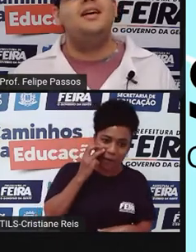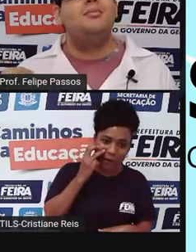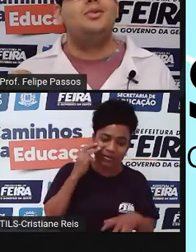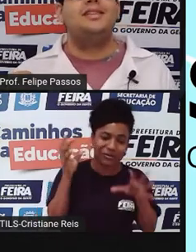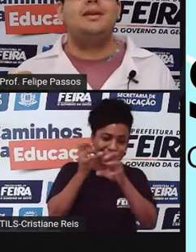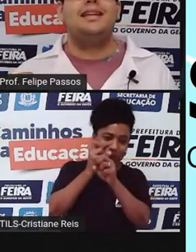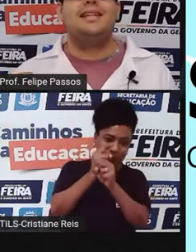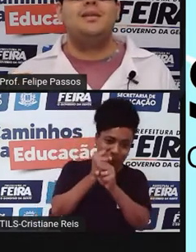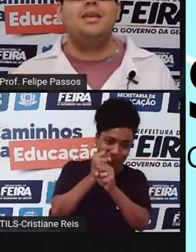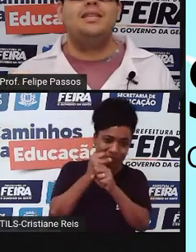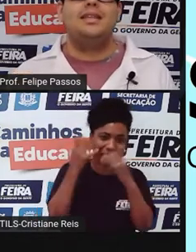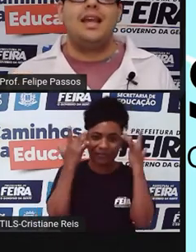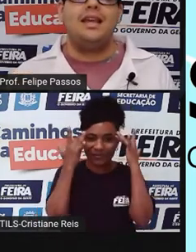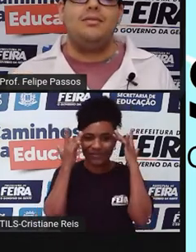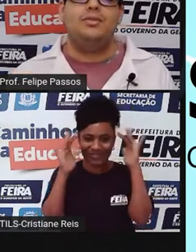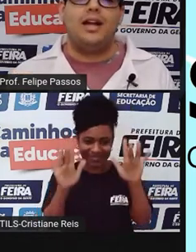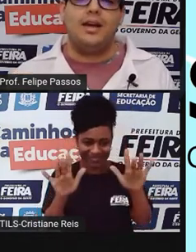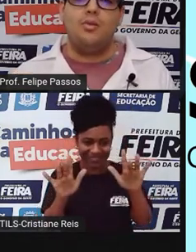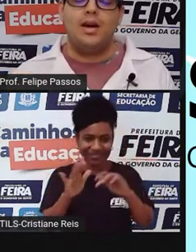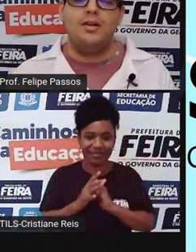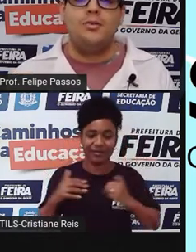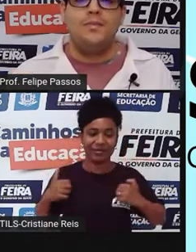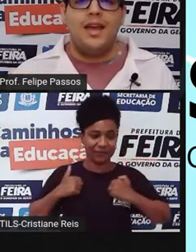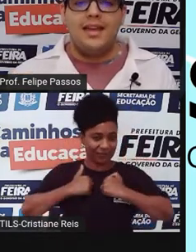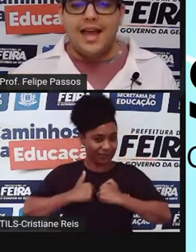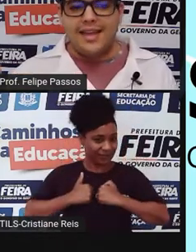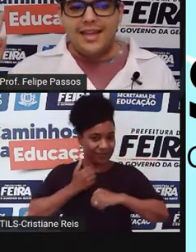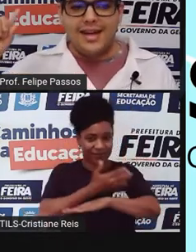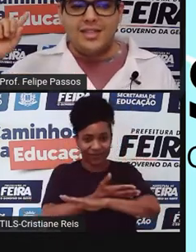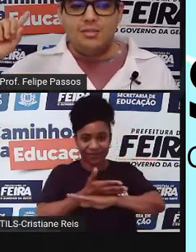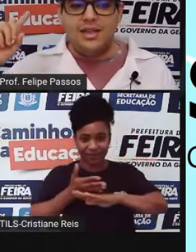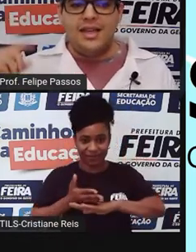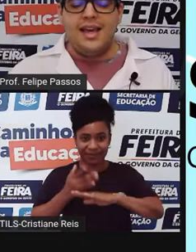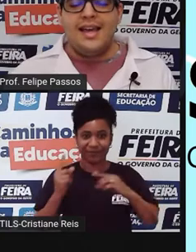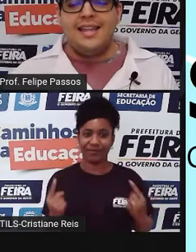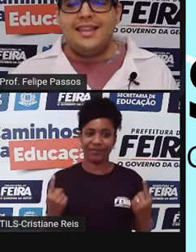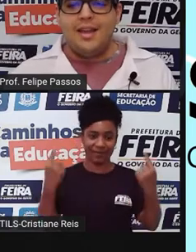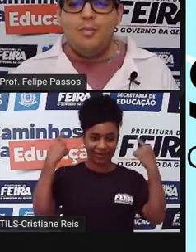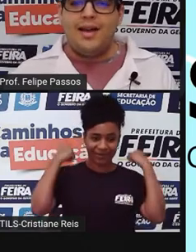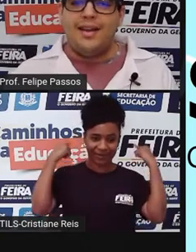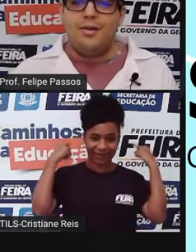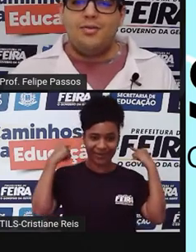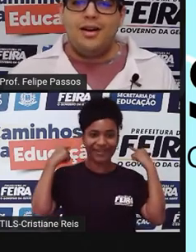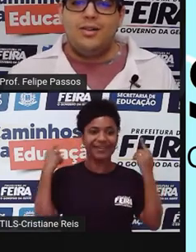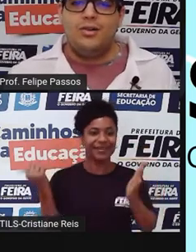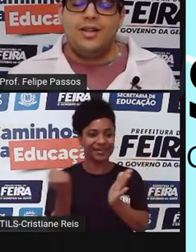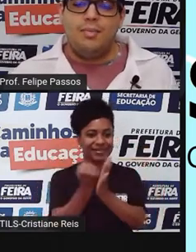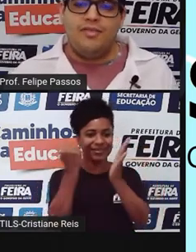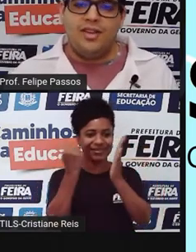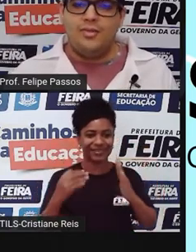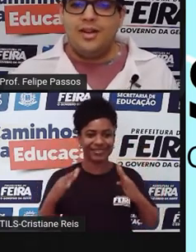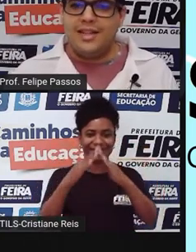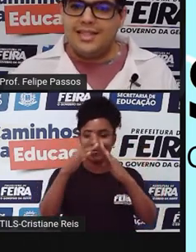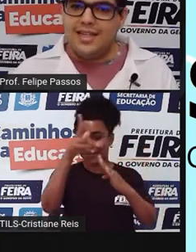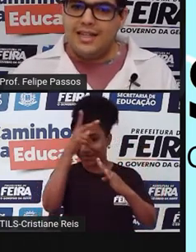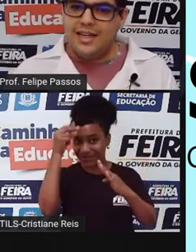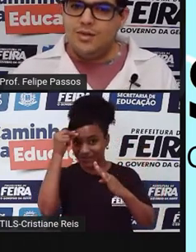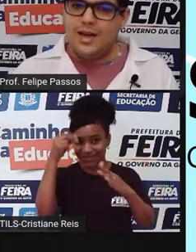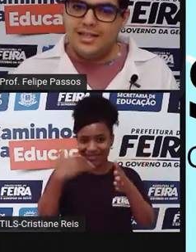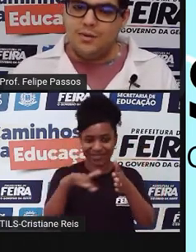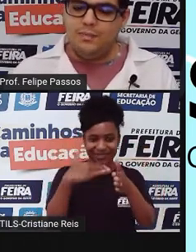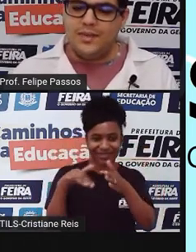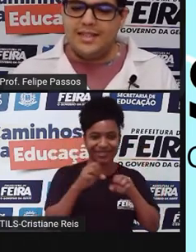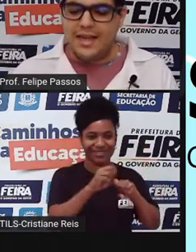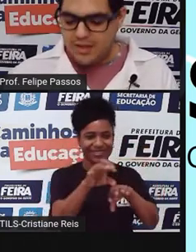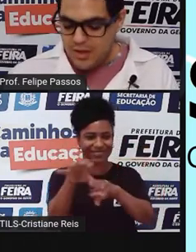sei. Por cima dessa camisa tem um jaleco branco e aqui atrás de mim tem o painel com a logo da Prefeitura e da Secretaria